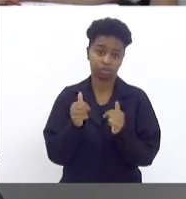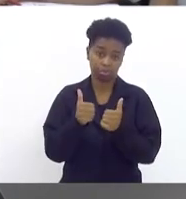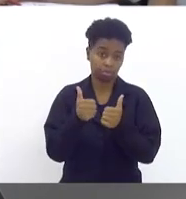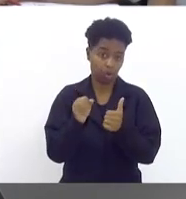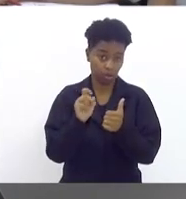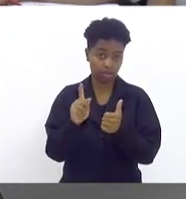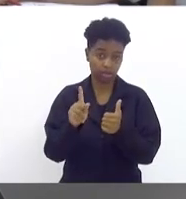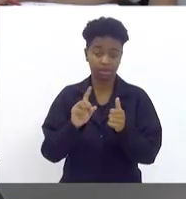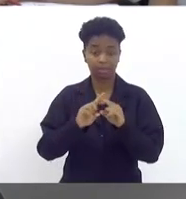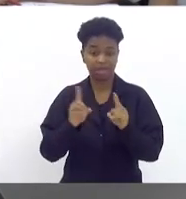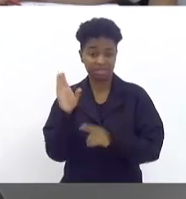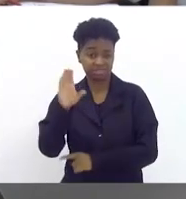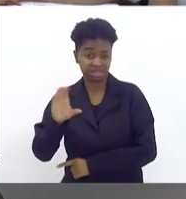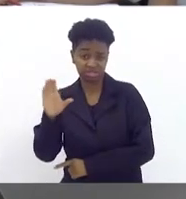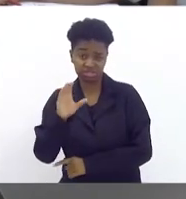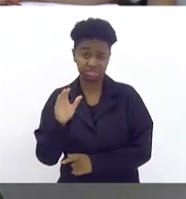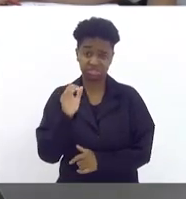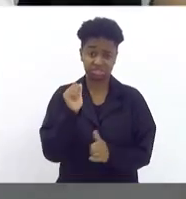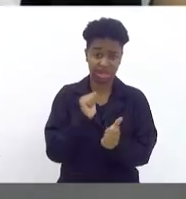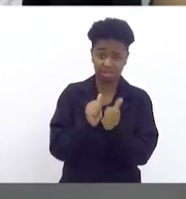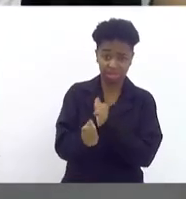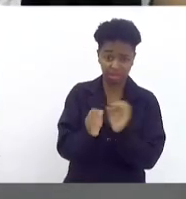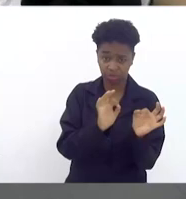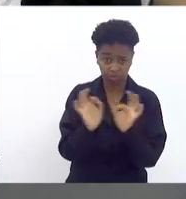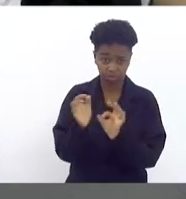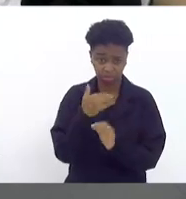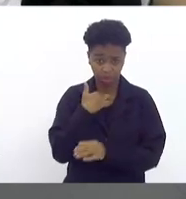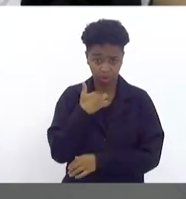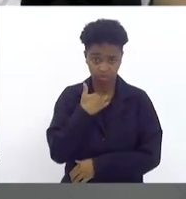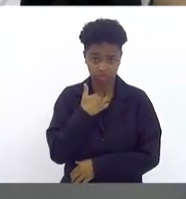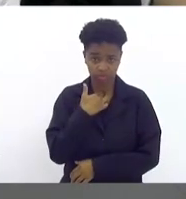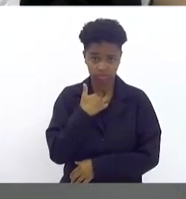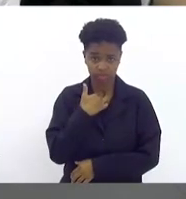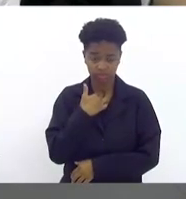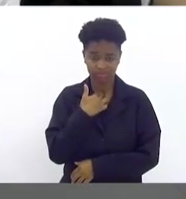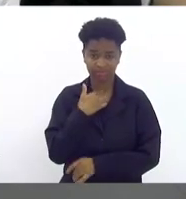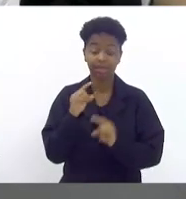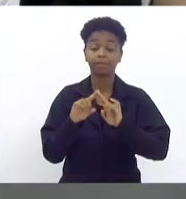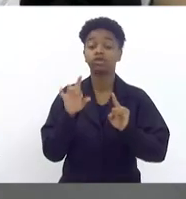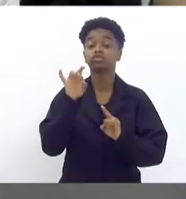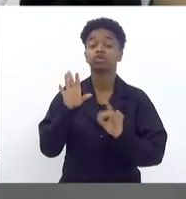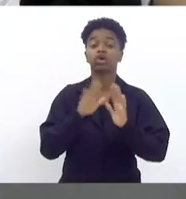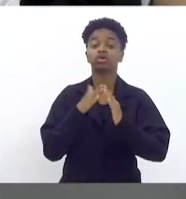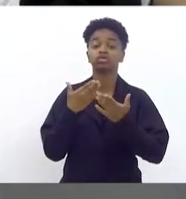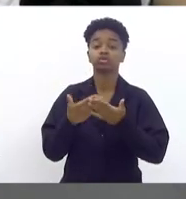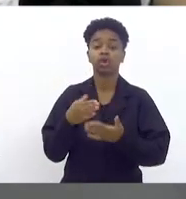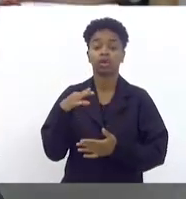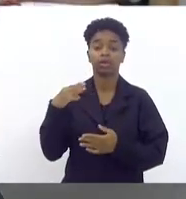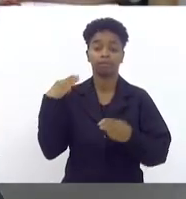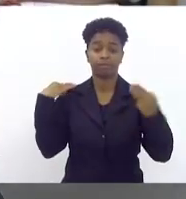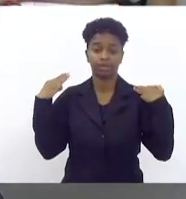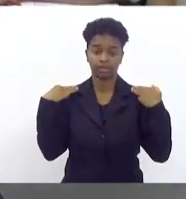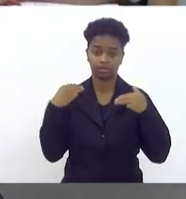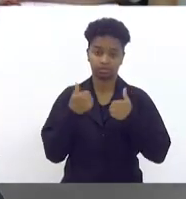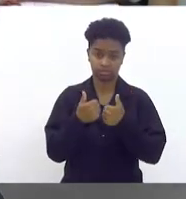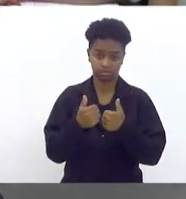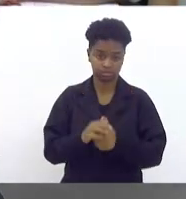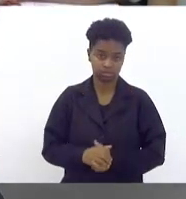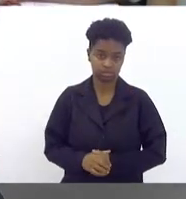cientista, póstuma. Um jogador... Quer dizer, na verdade, você tá, é o que o deputado... Mas exclusivo, exclusivas escolas cívico-militares. Militares, exclusivo. Um